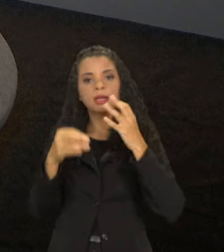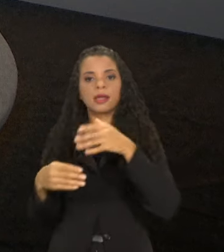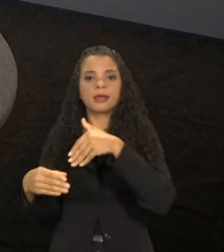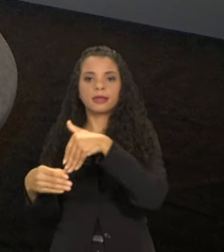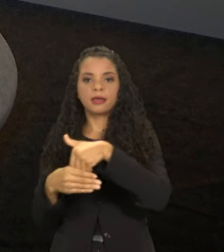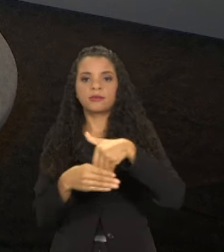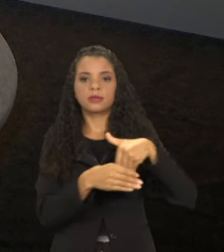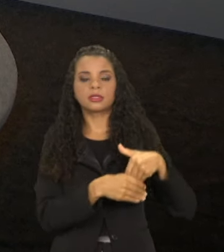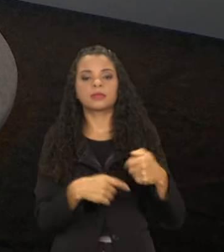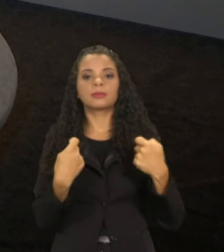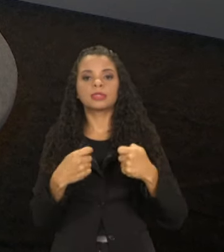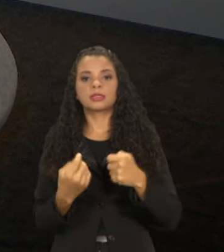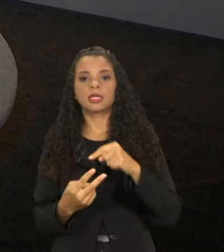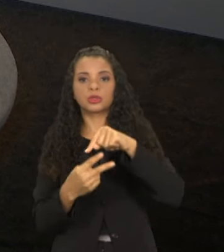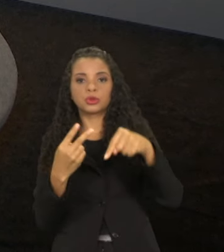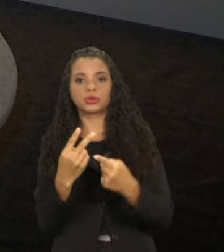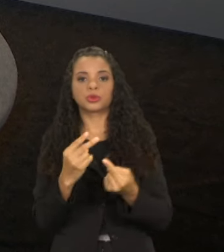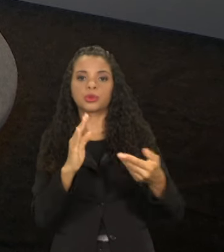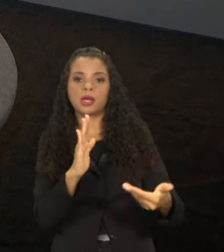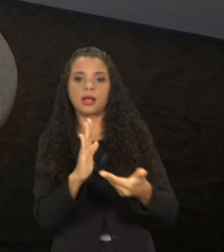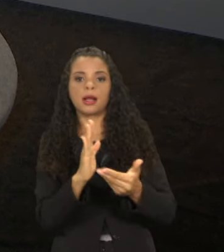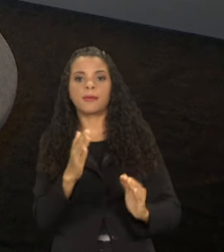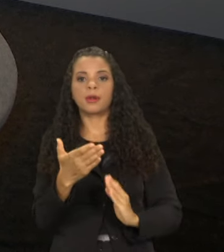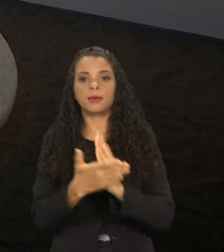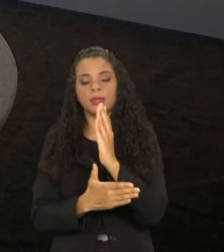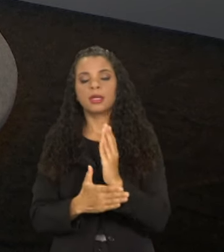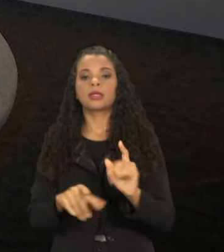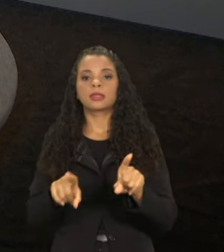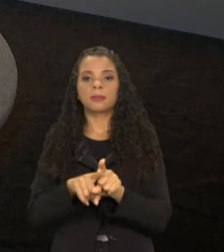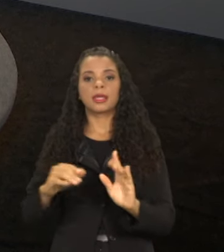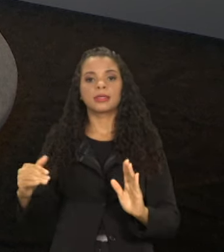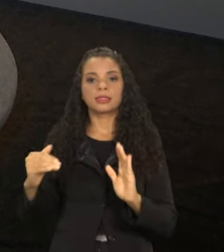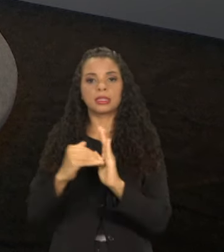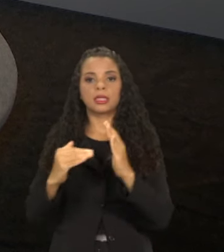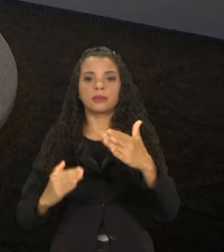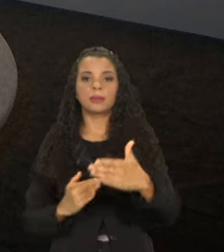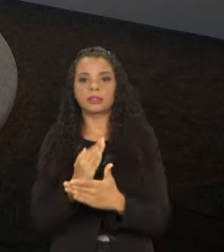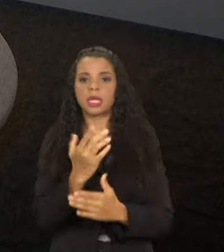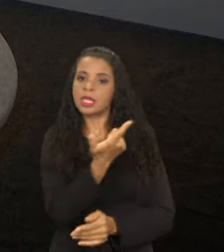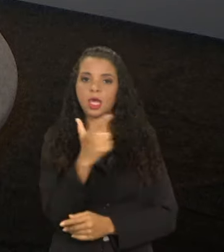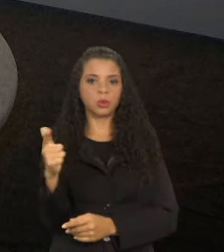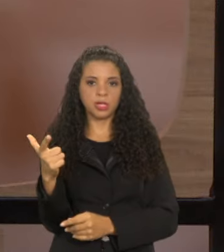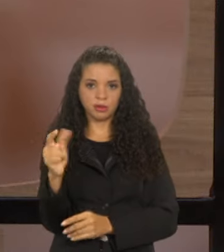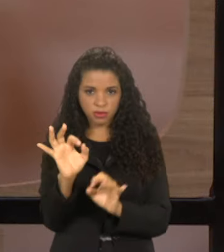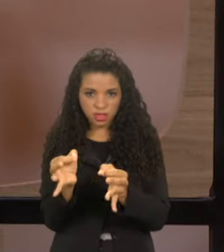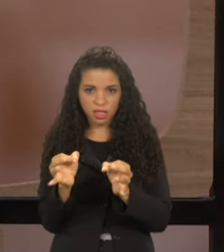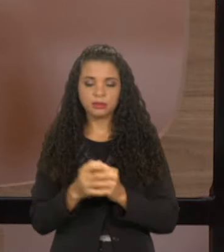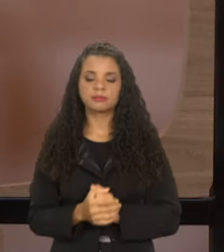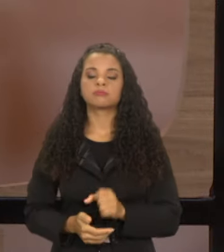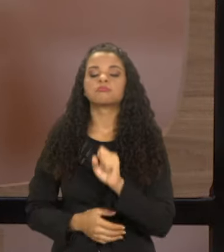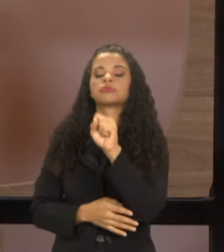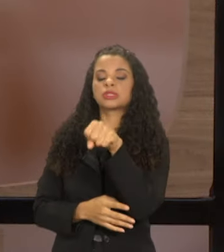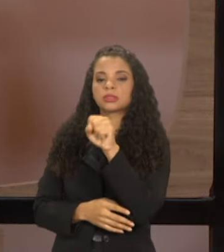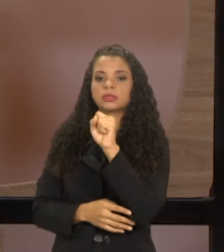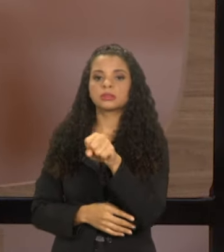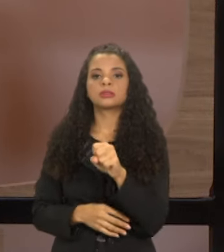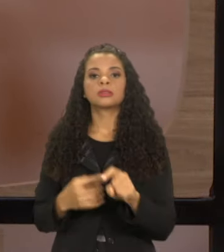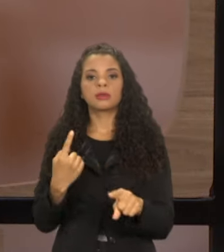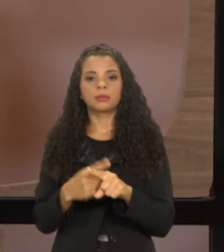dois turnos na Câmara e no Senado, não foi feita de forma correta, não houve votação em dois turnos. O que se argumenta é que o texto que